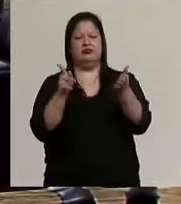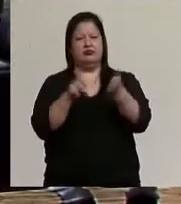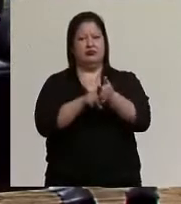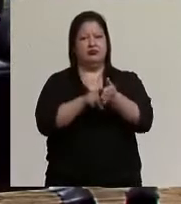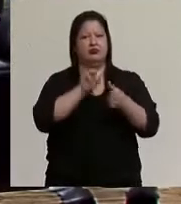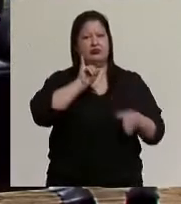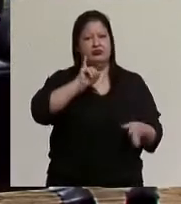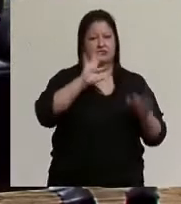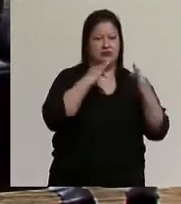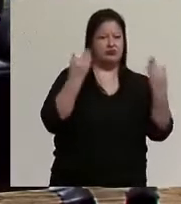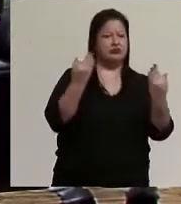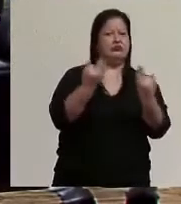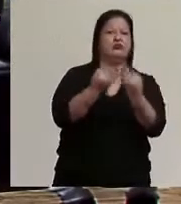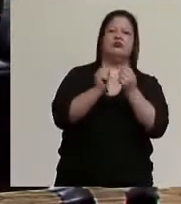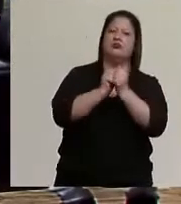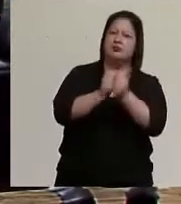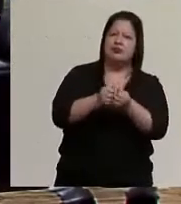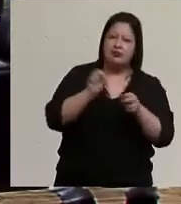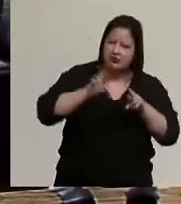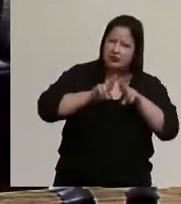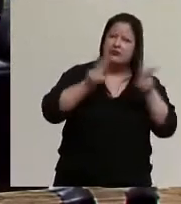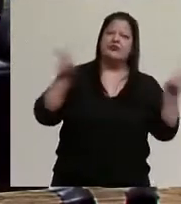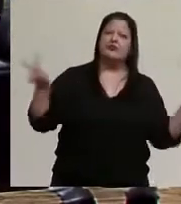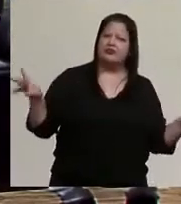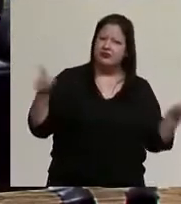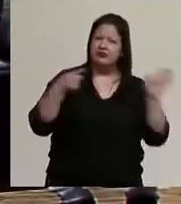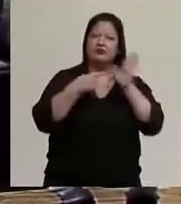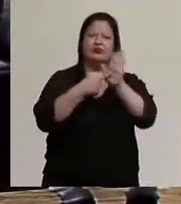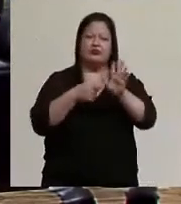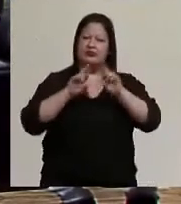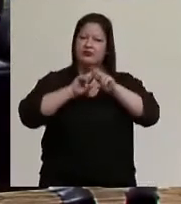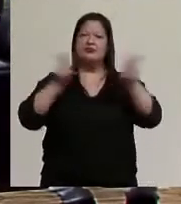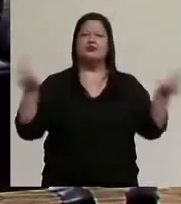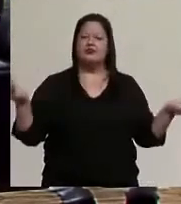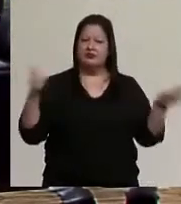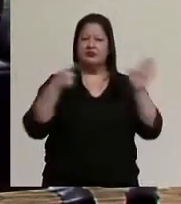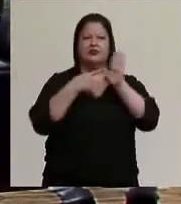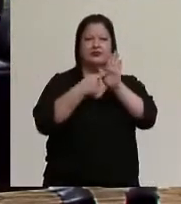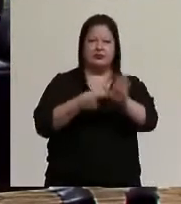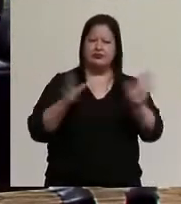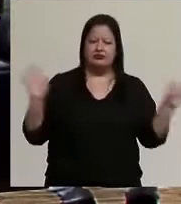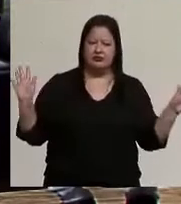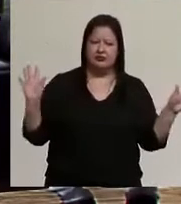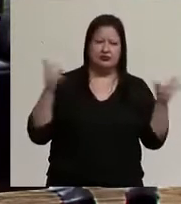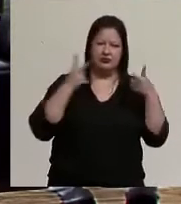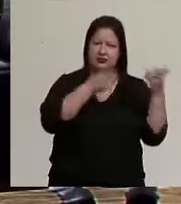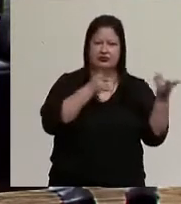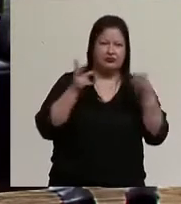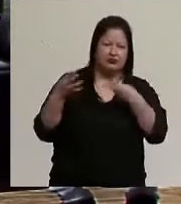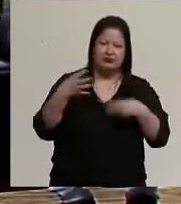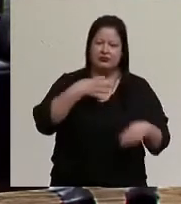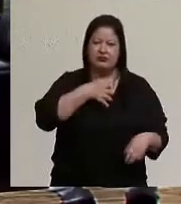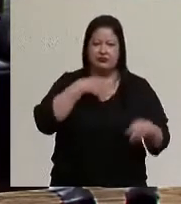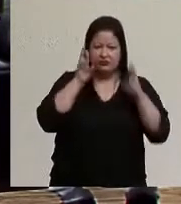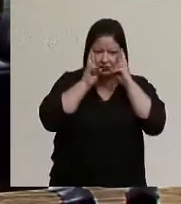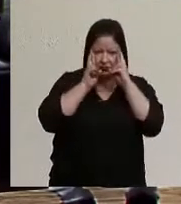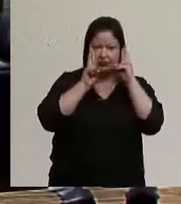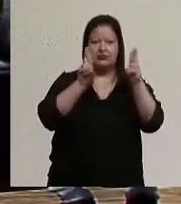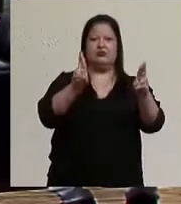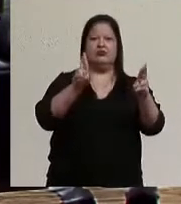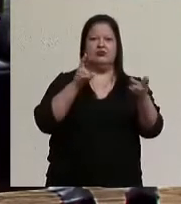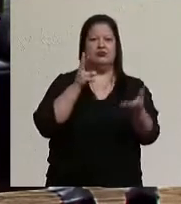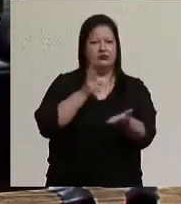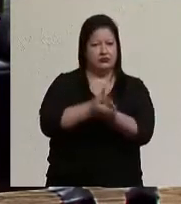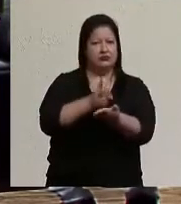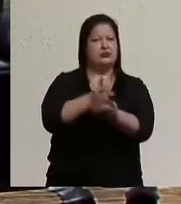se jogar minha família no meio aí as coisas é outra aí nós vai para o outro lado o que quiser nós quer também Sempre respeitei sempre